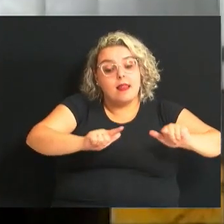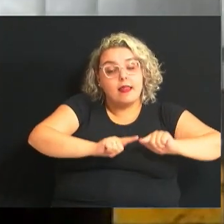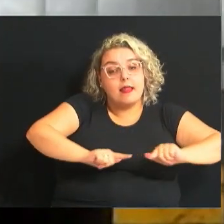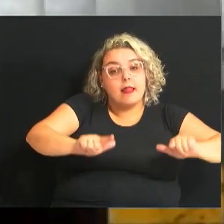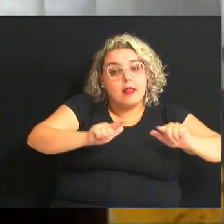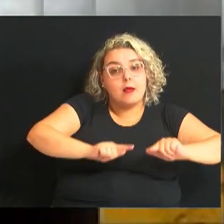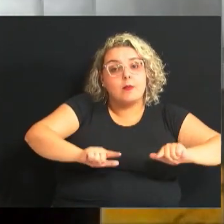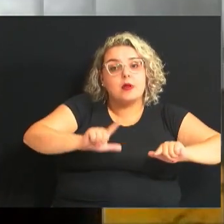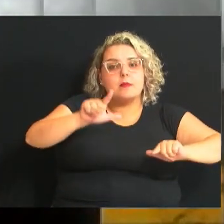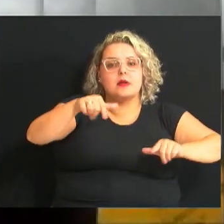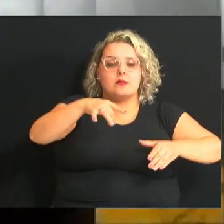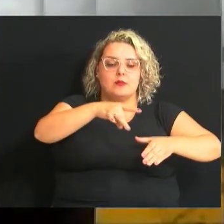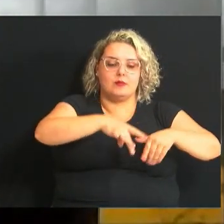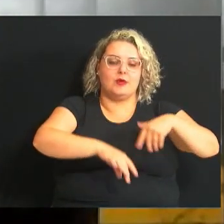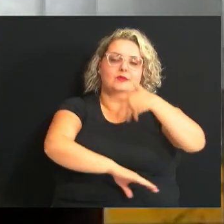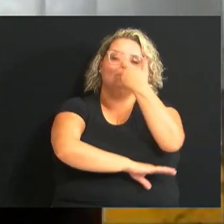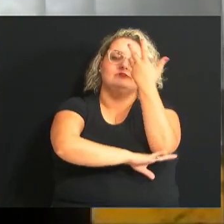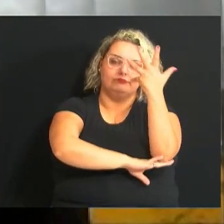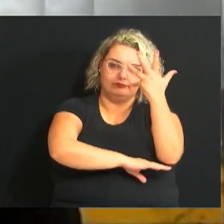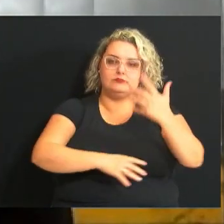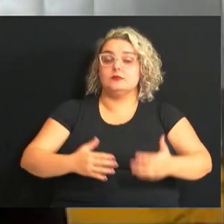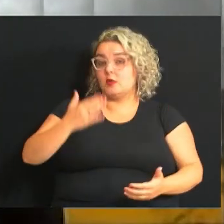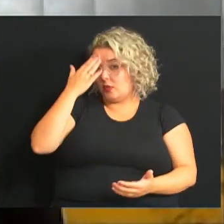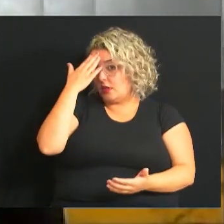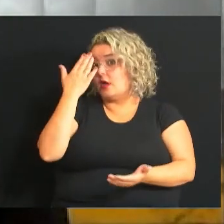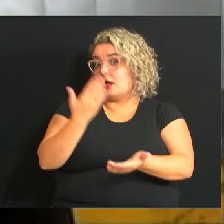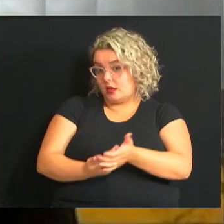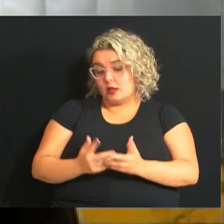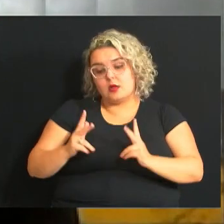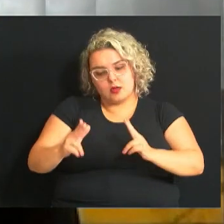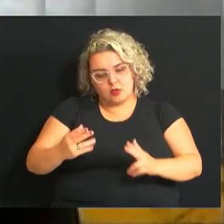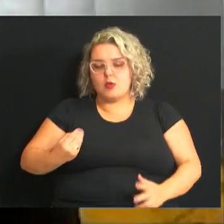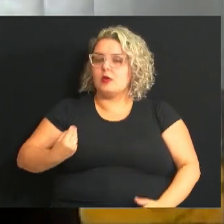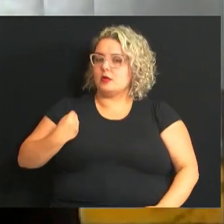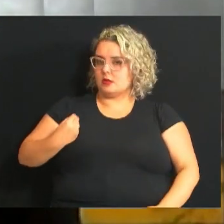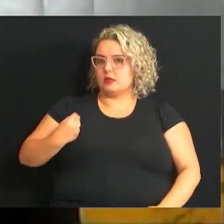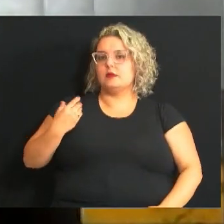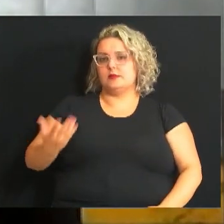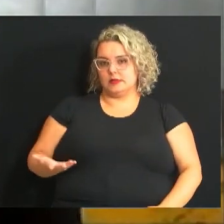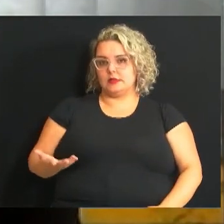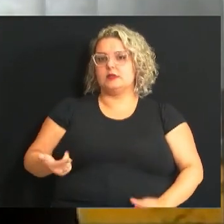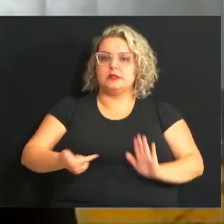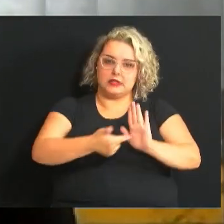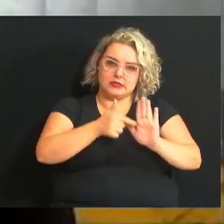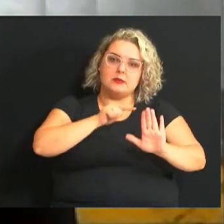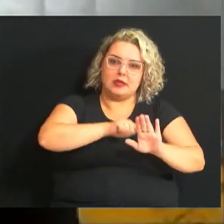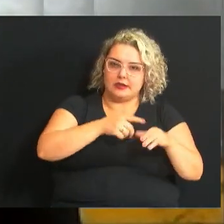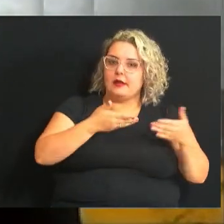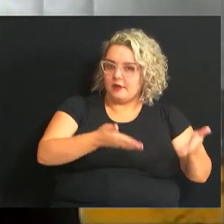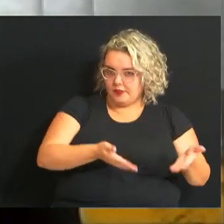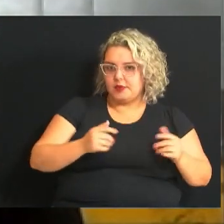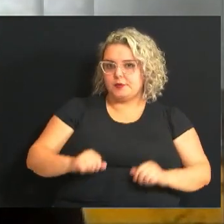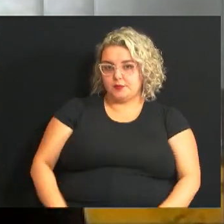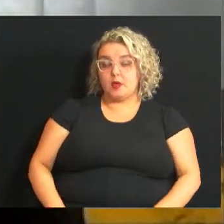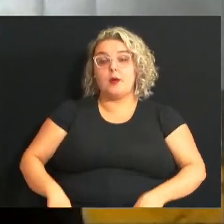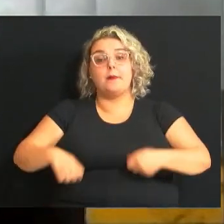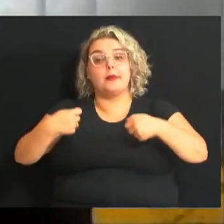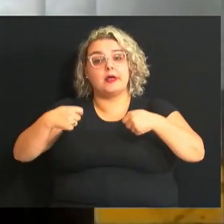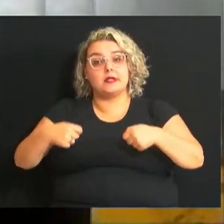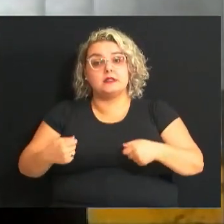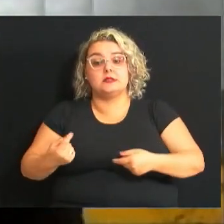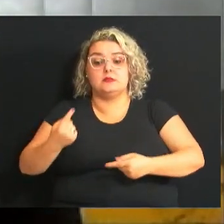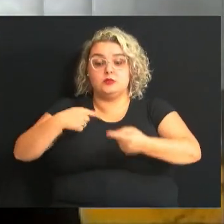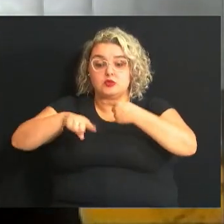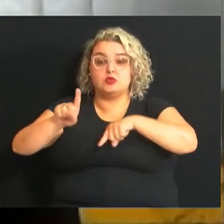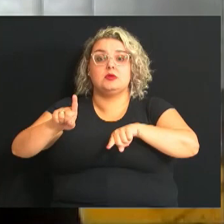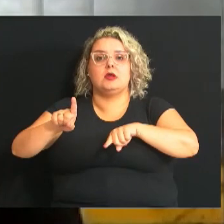árvore. Então, isso eu acredito que é assim na nossa vida, né? Para a gente ter sucesso, a gente tem que limpar o nosso terreno e excluir